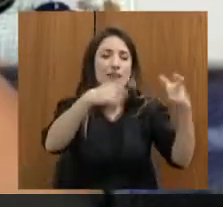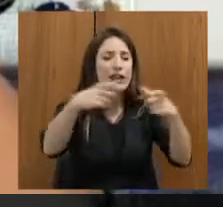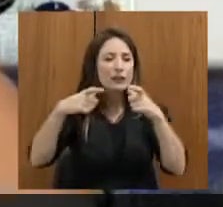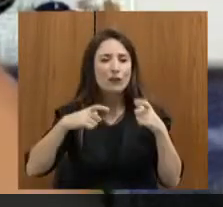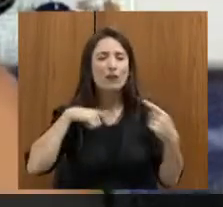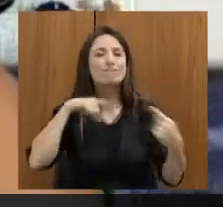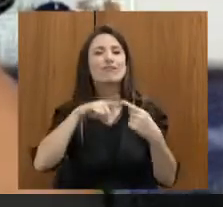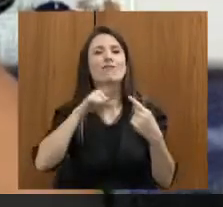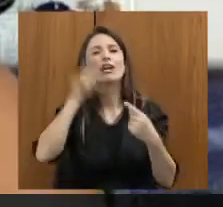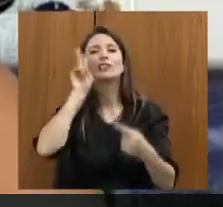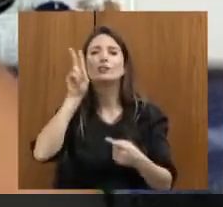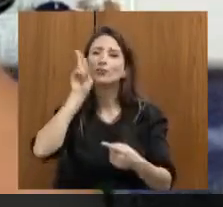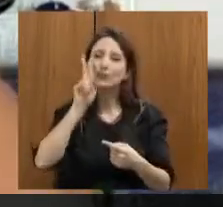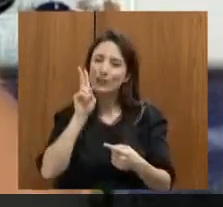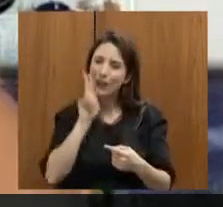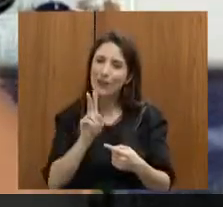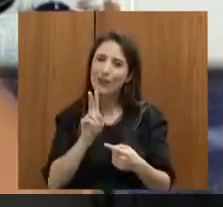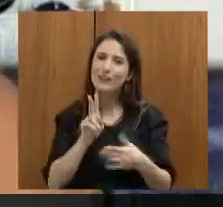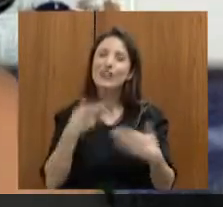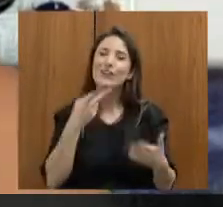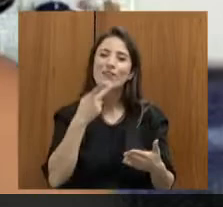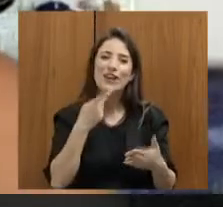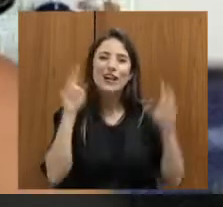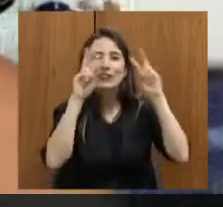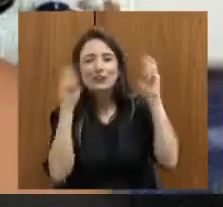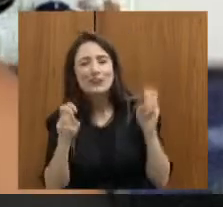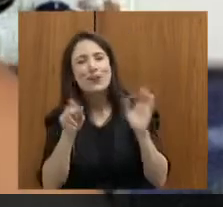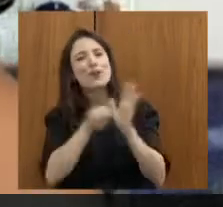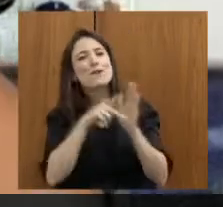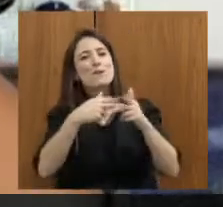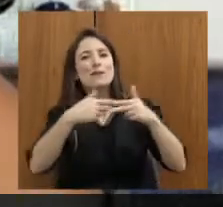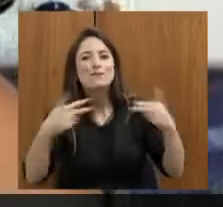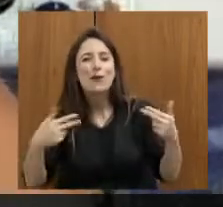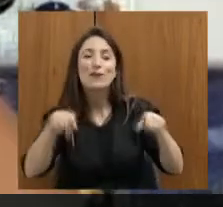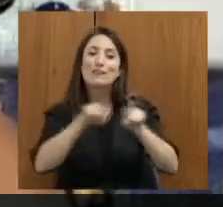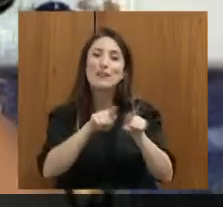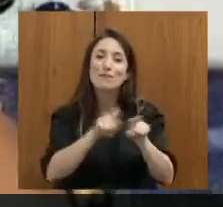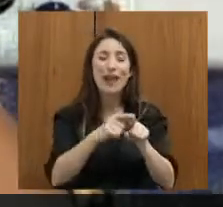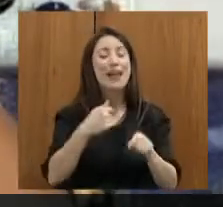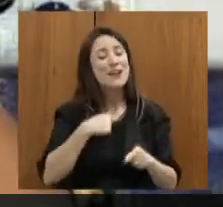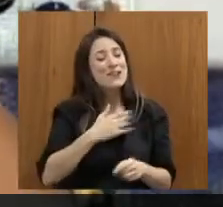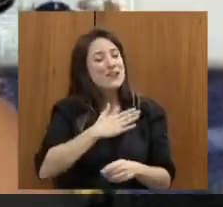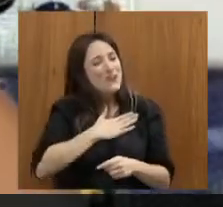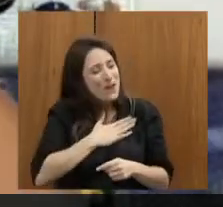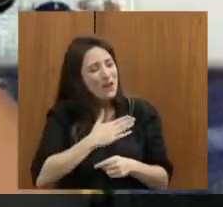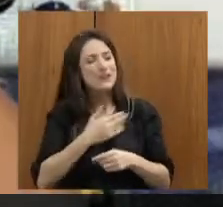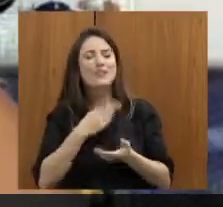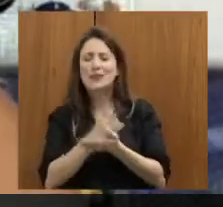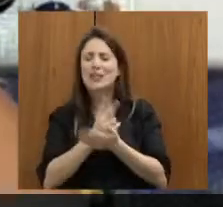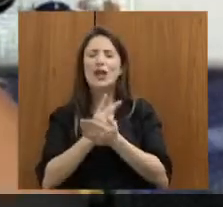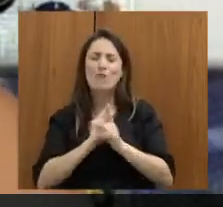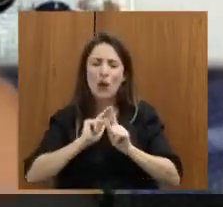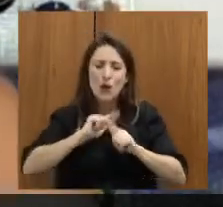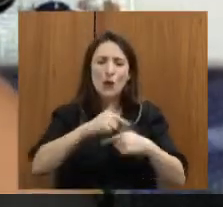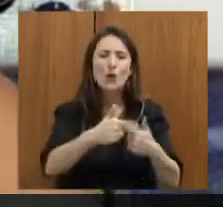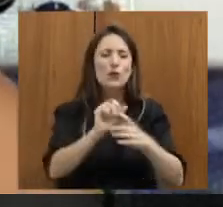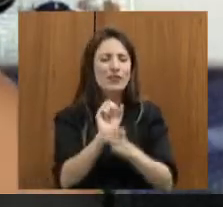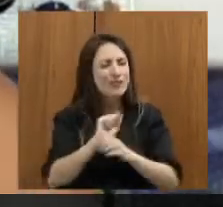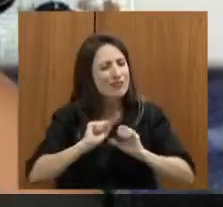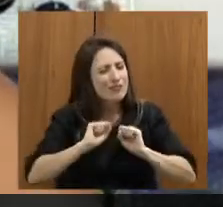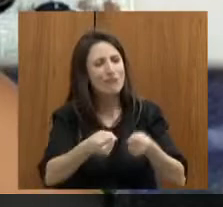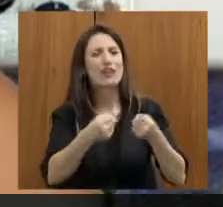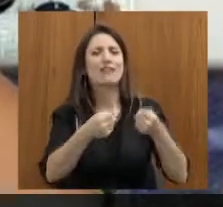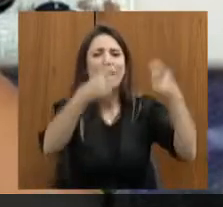falo Desses desse lugar de pesquisadora de património mas também as pessoas que gostam e proteja luto pelo meu próprio território né